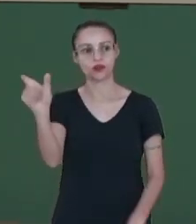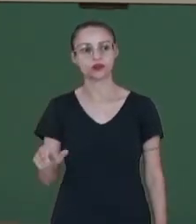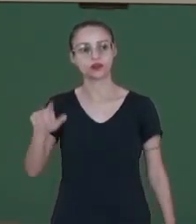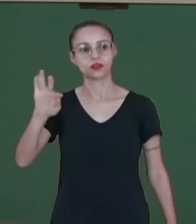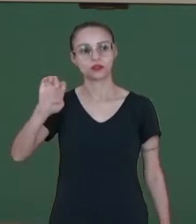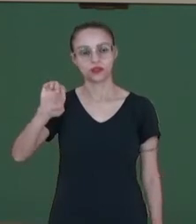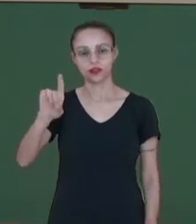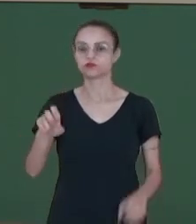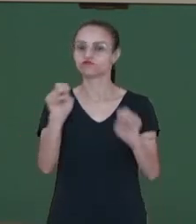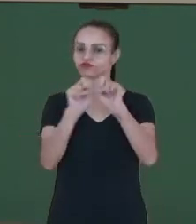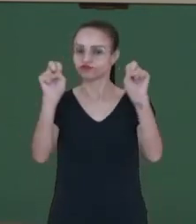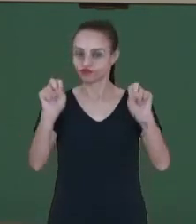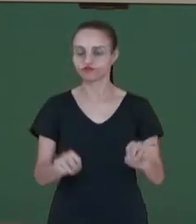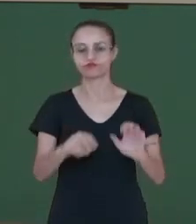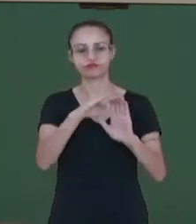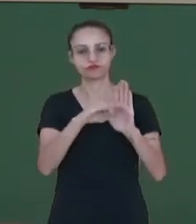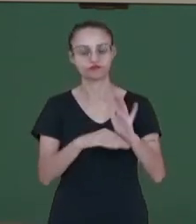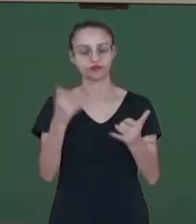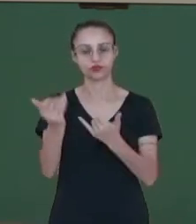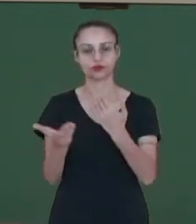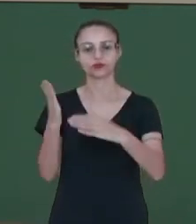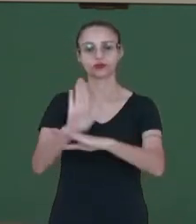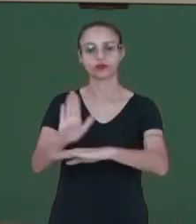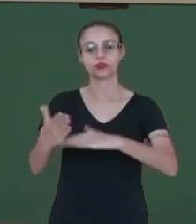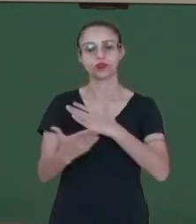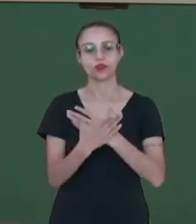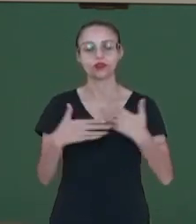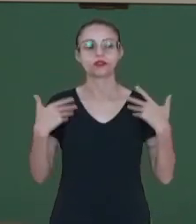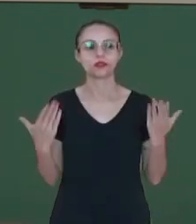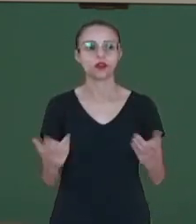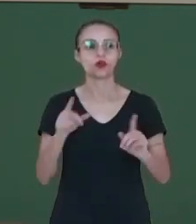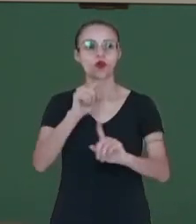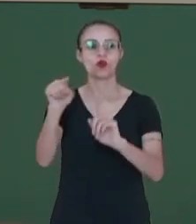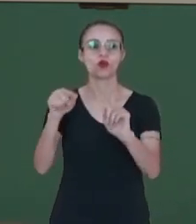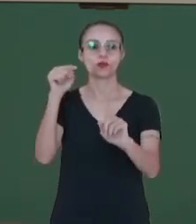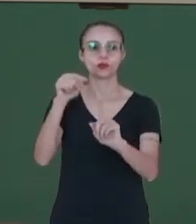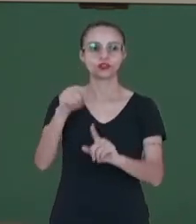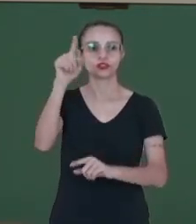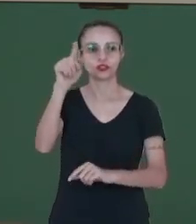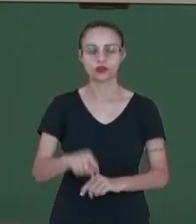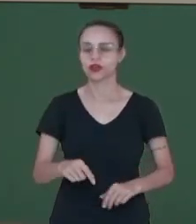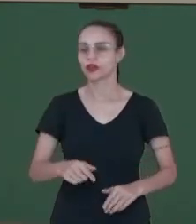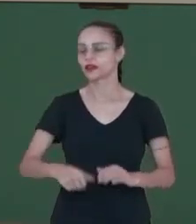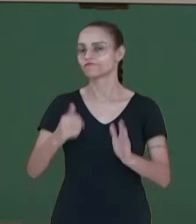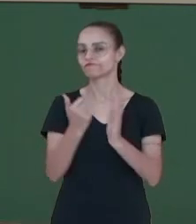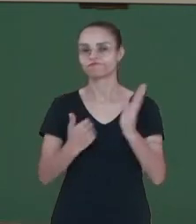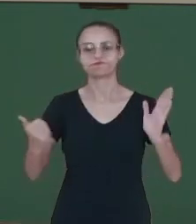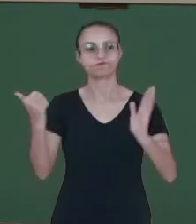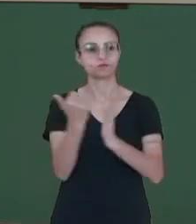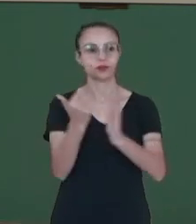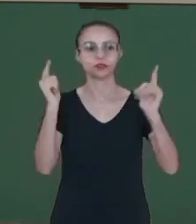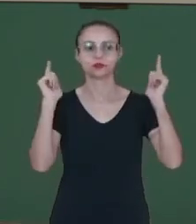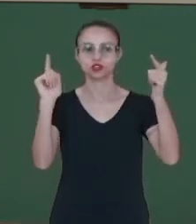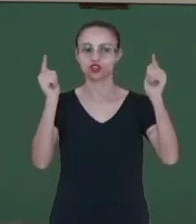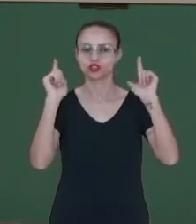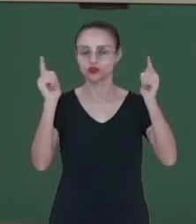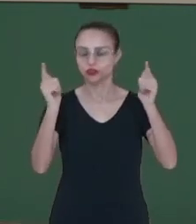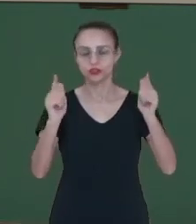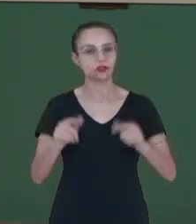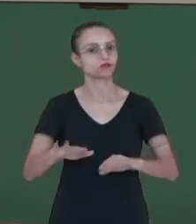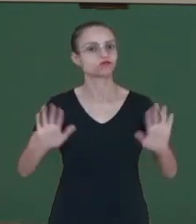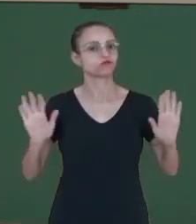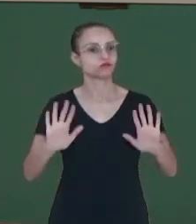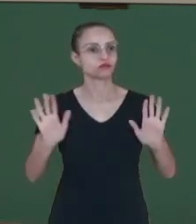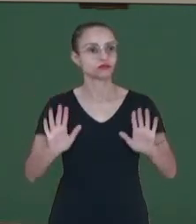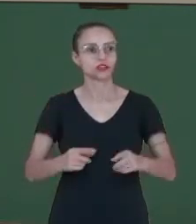jogos cooperativos. Então, o jogo, o objetivo dele é a máxima diversão, sem a competição, sem